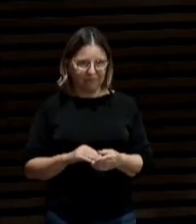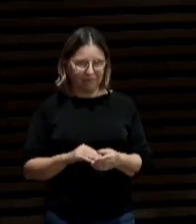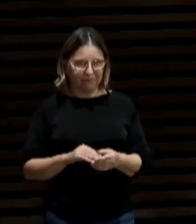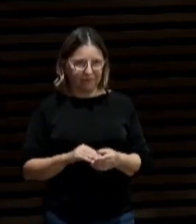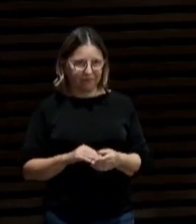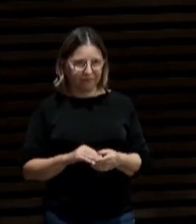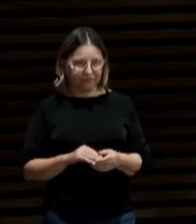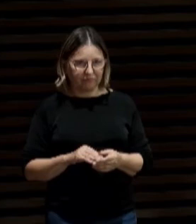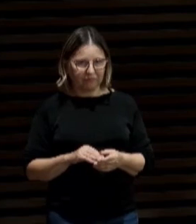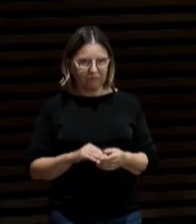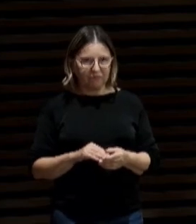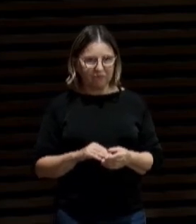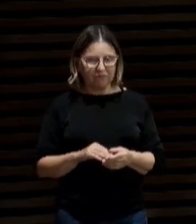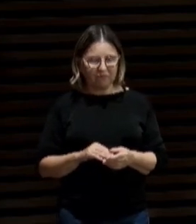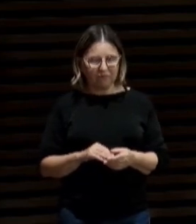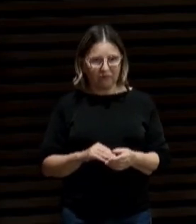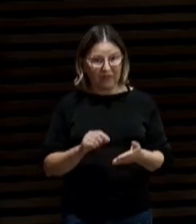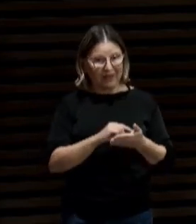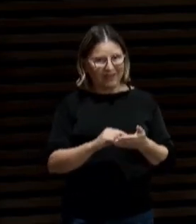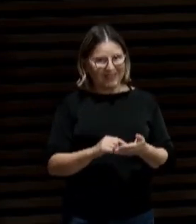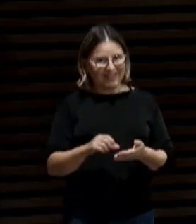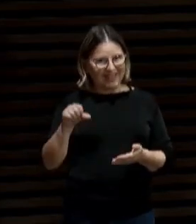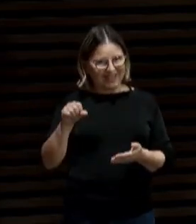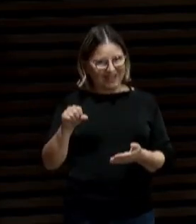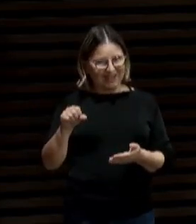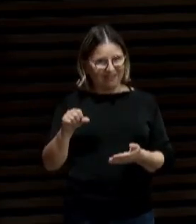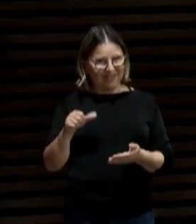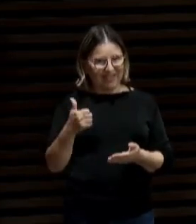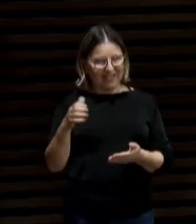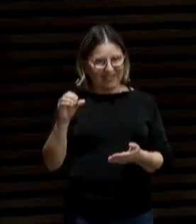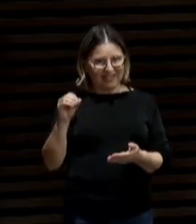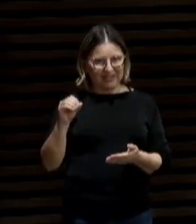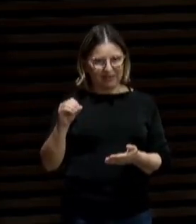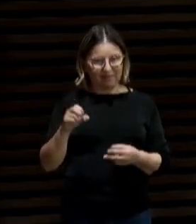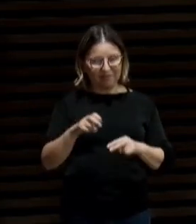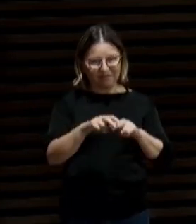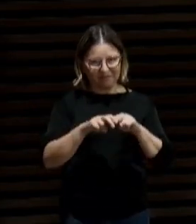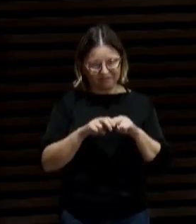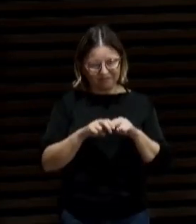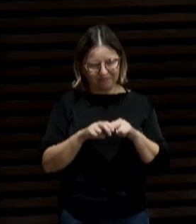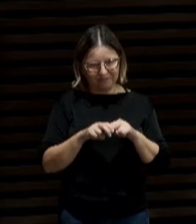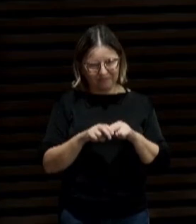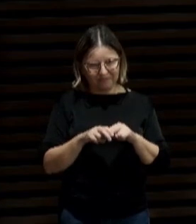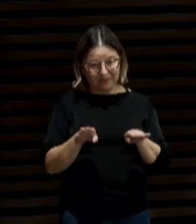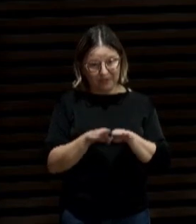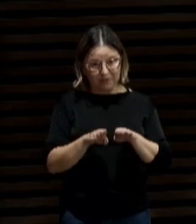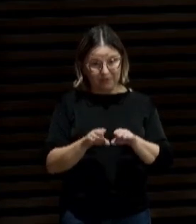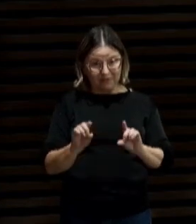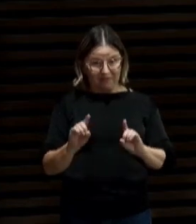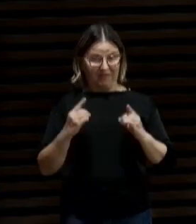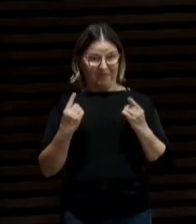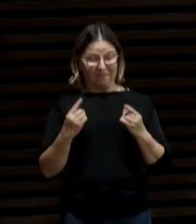E acabando, indo para o final, versículo 9 e 10. É por isso que também nos esforçamos,